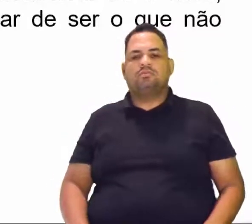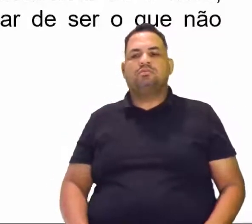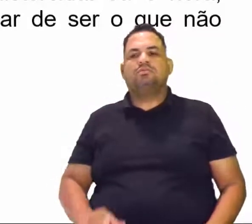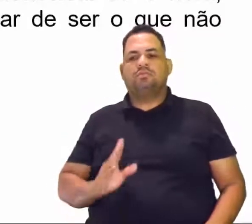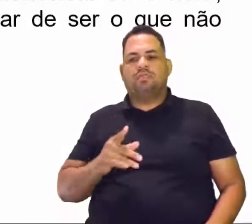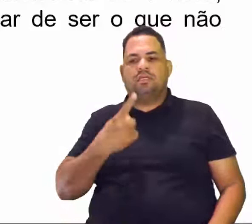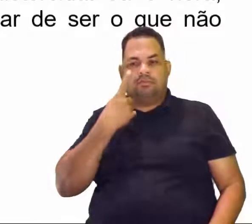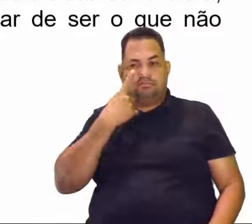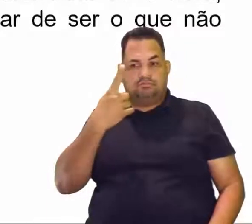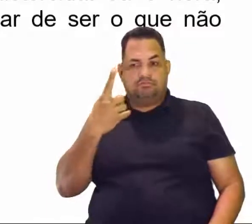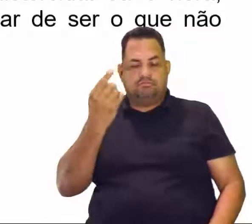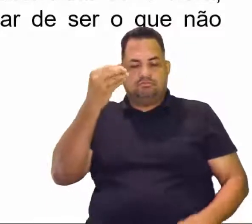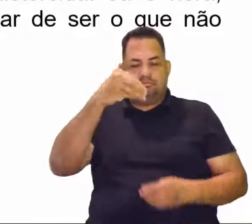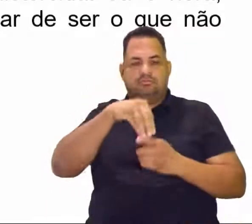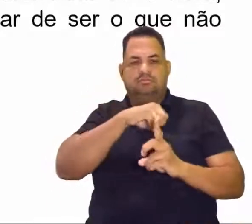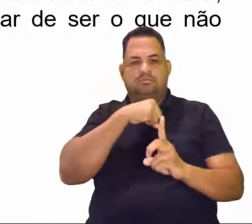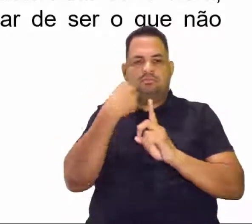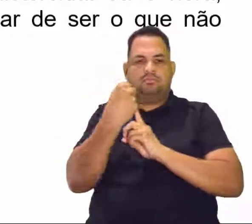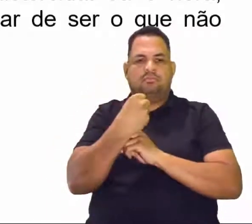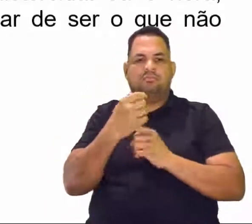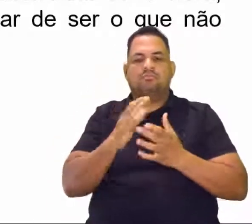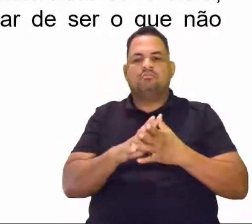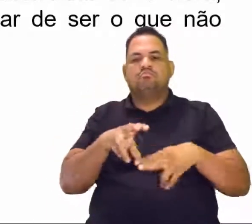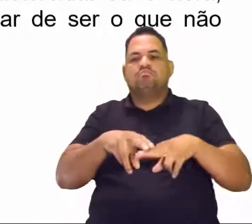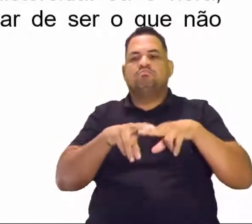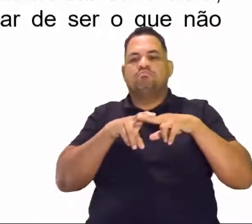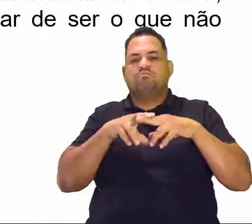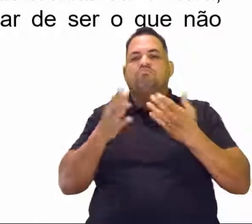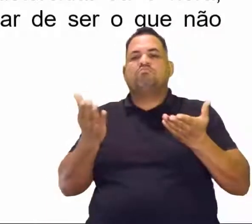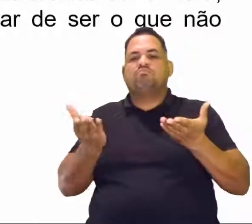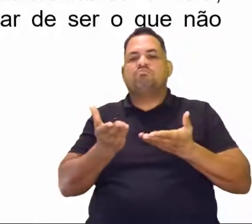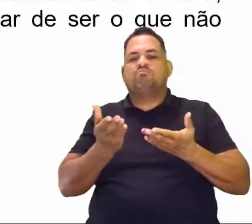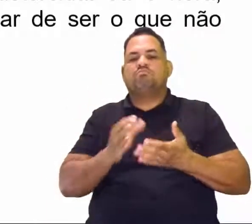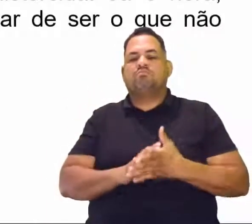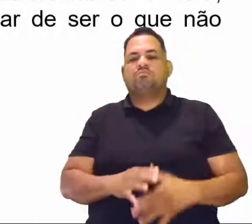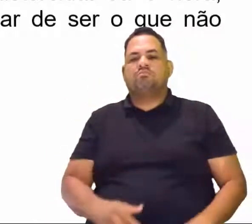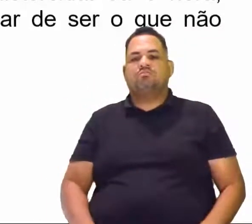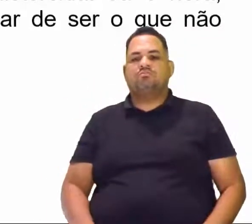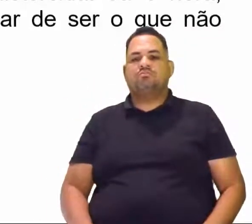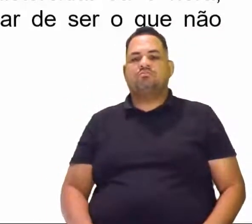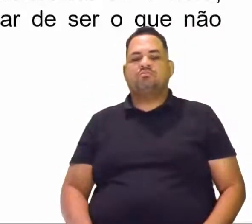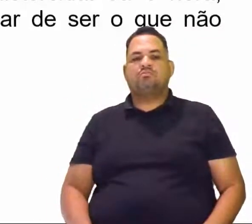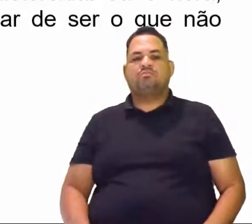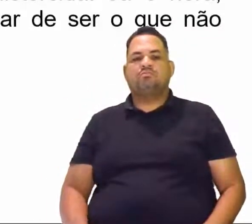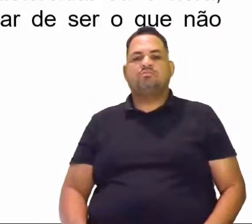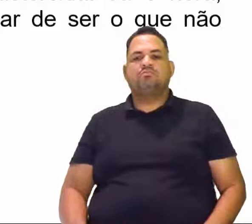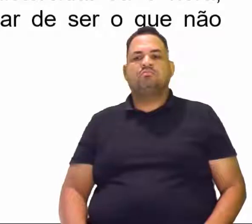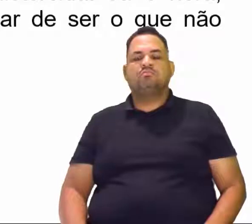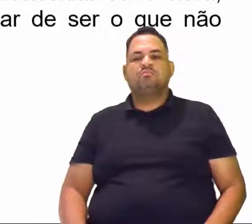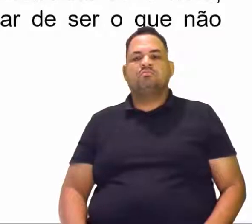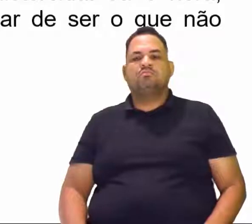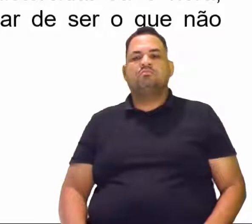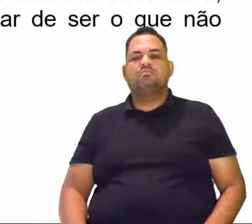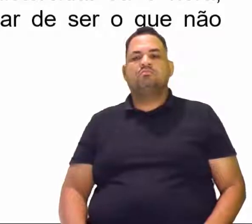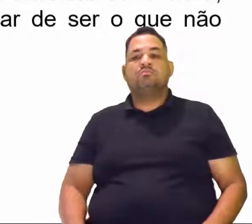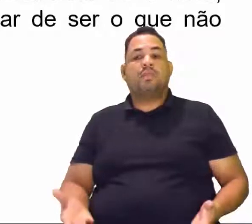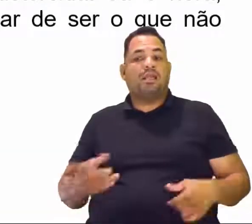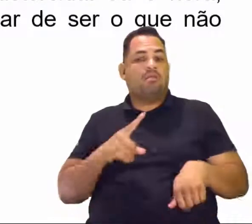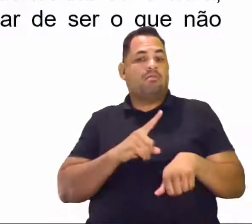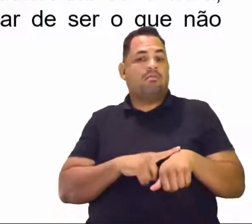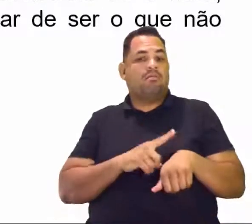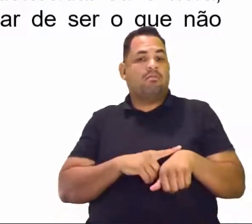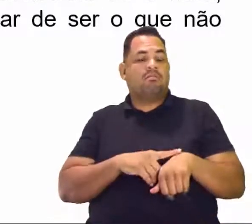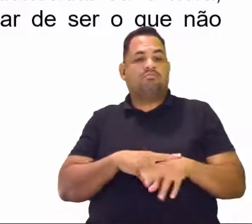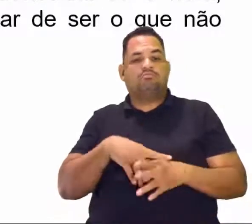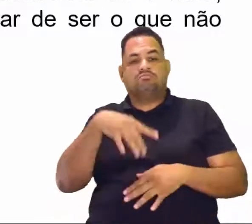ter visto isso na sociedade dele e é por isso que se interessou por esse soro então que hum não ele disse seguinte está na hora